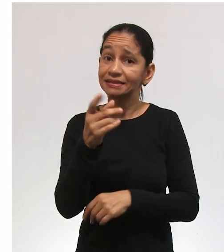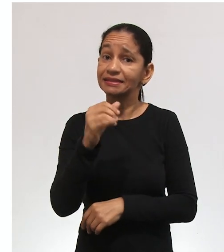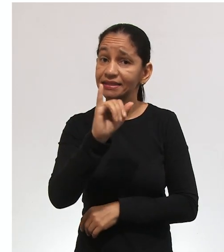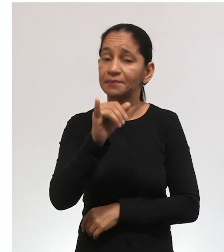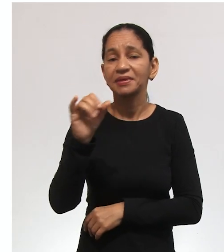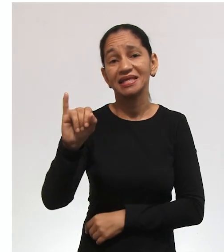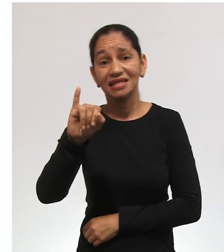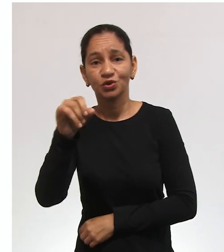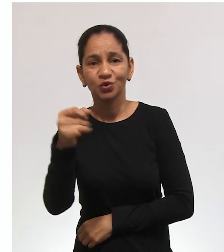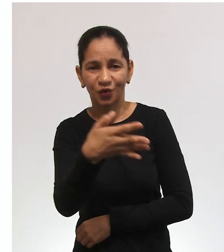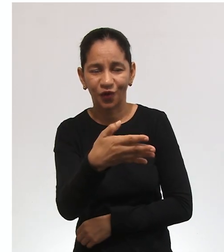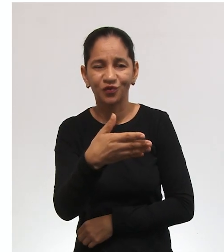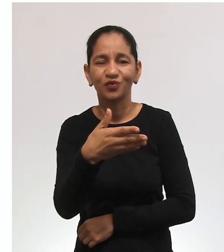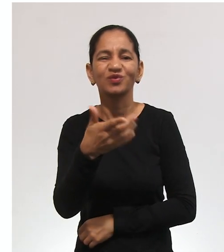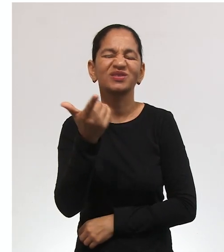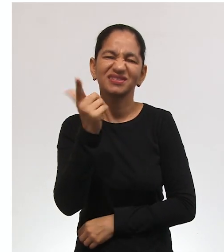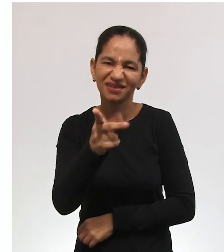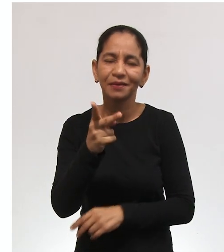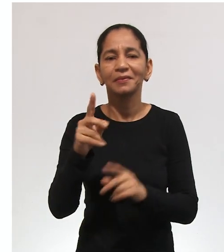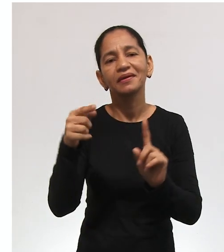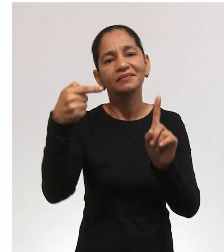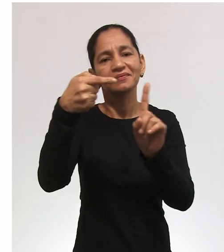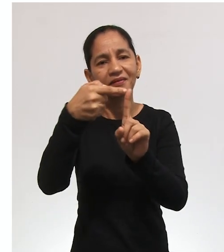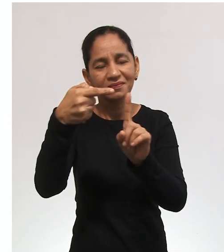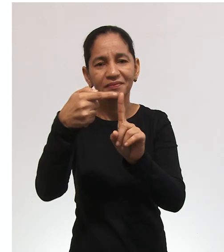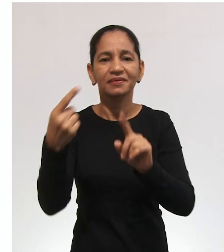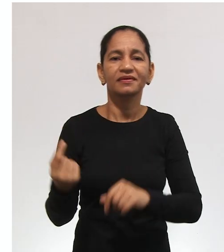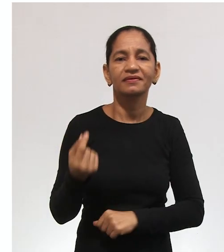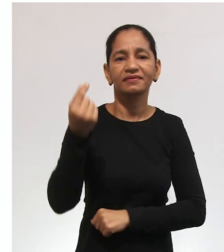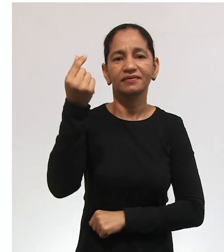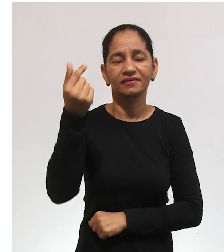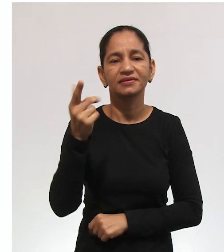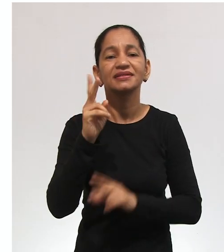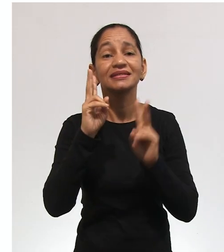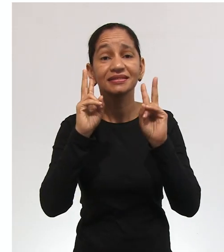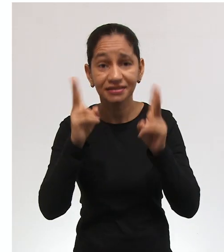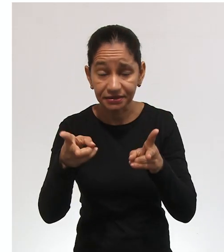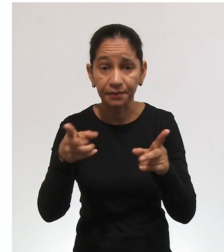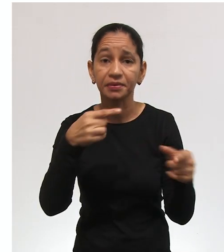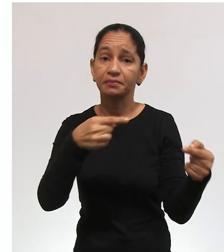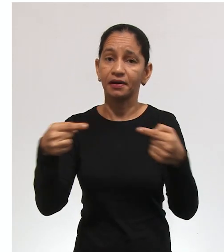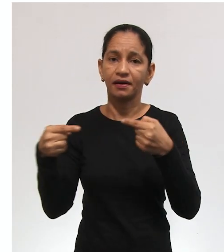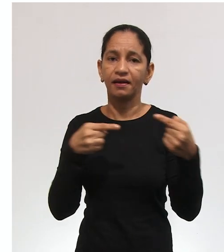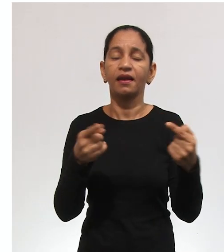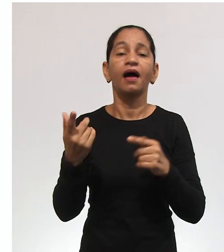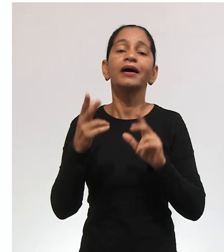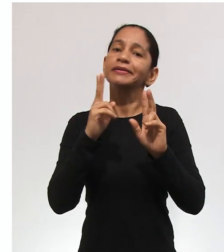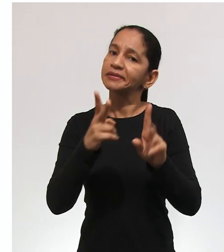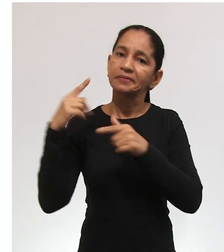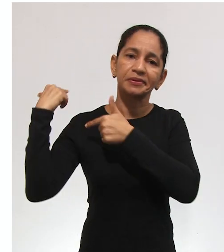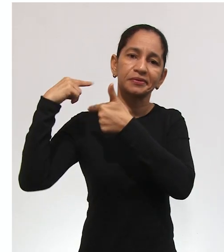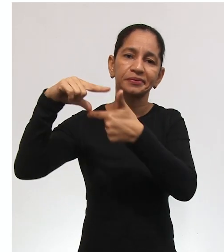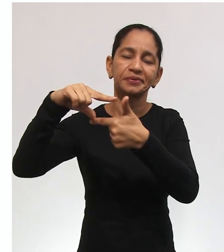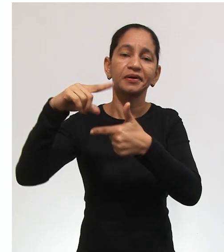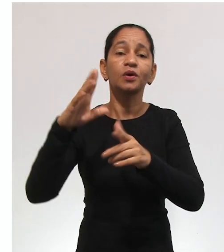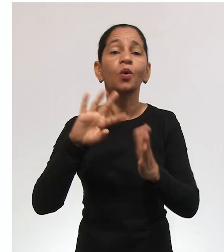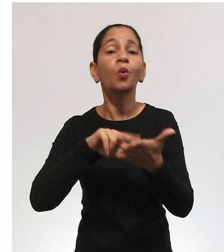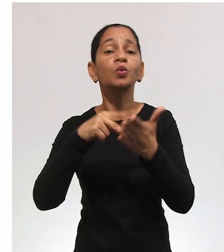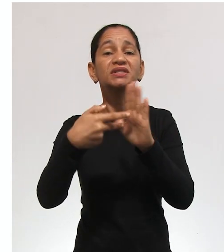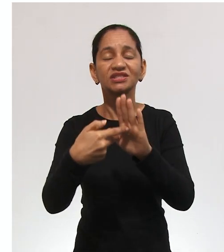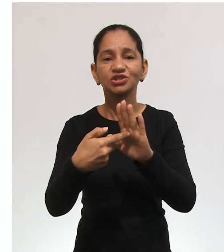modernizante e progressista do ponto de vista econômico-social. Tem uma função política conservadora, no sentido